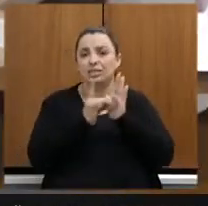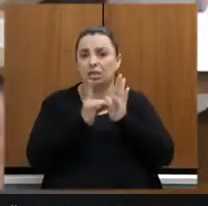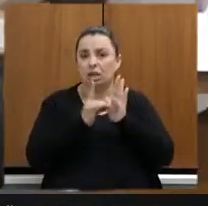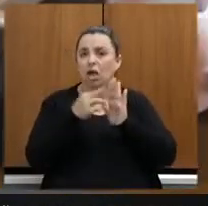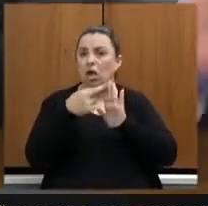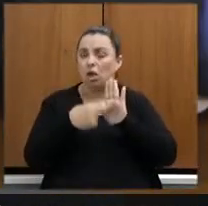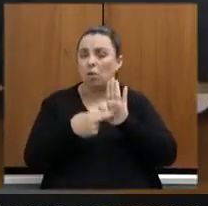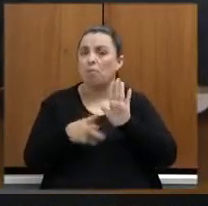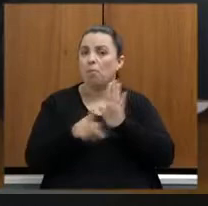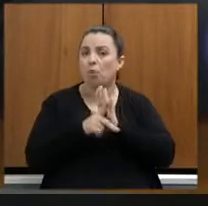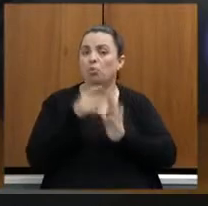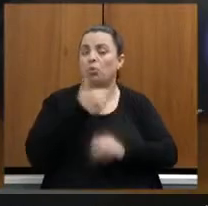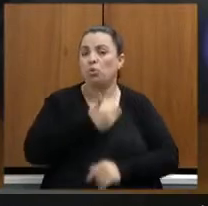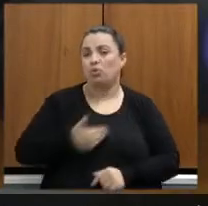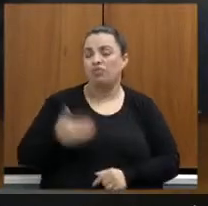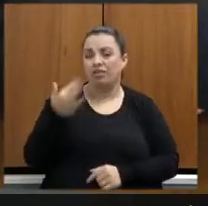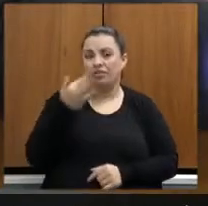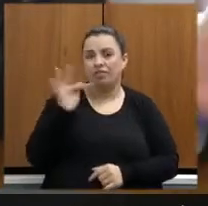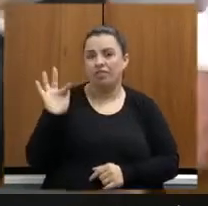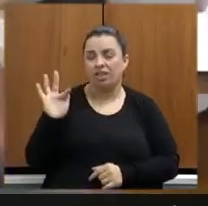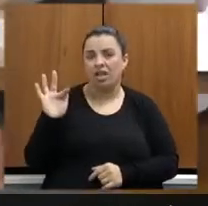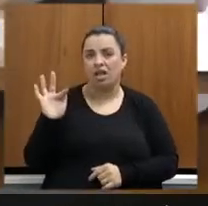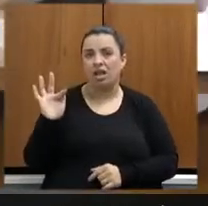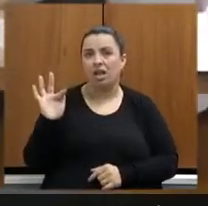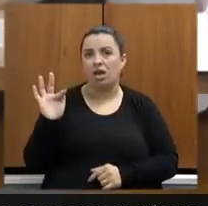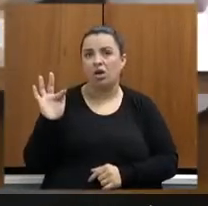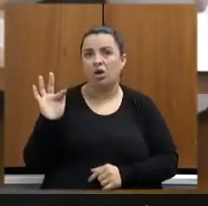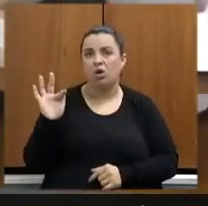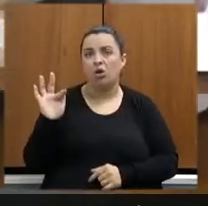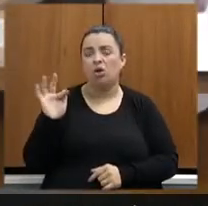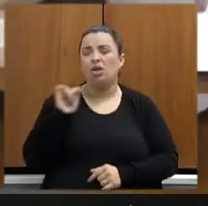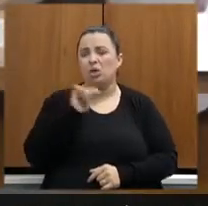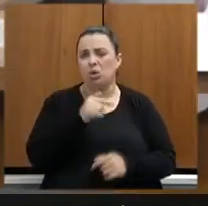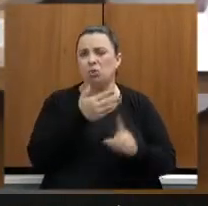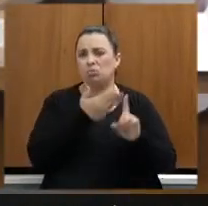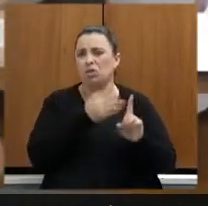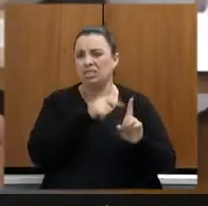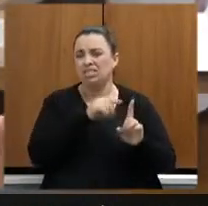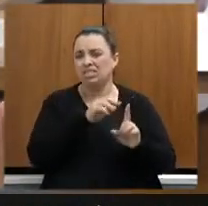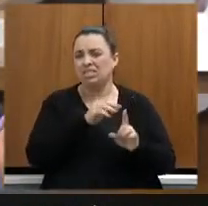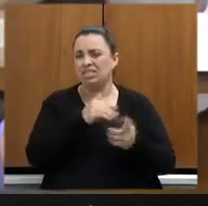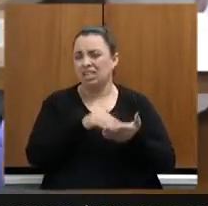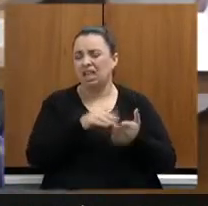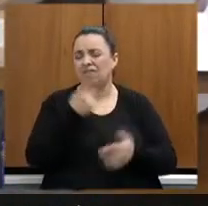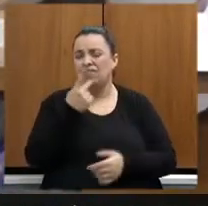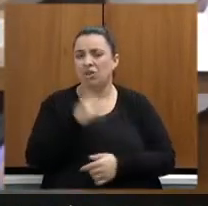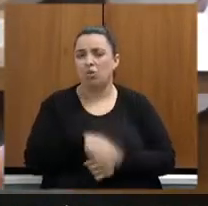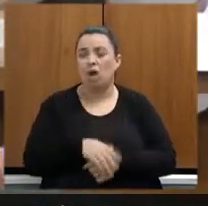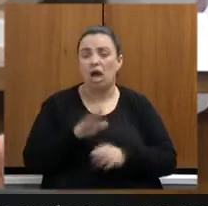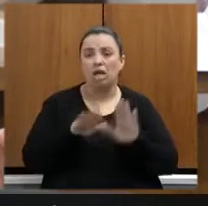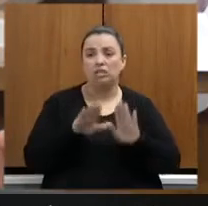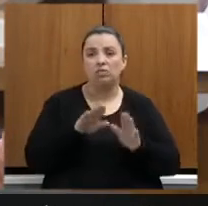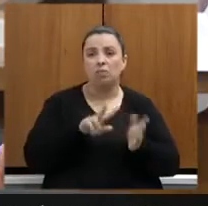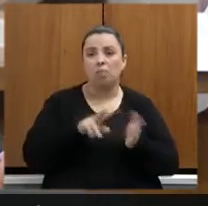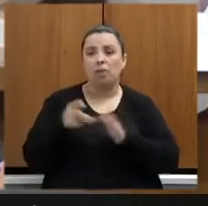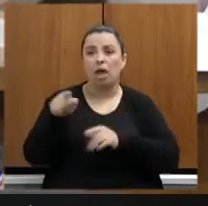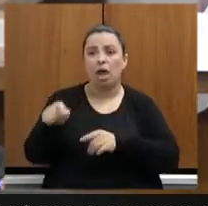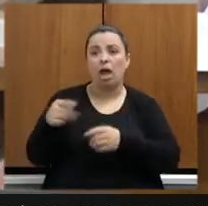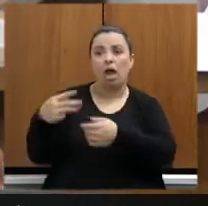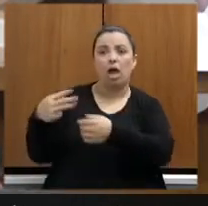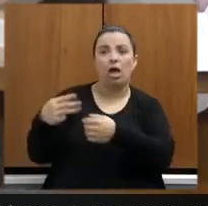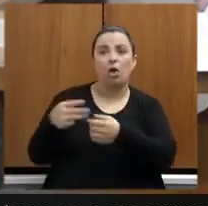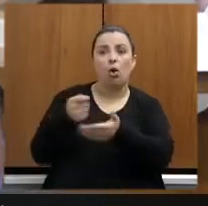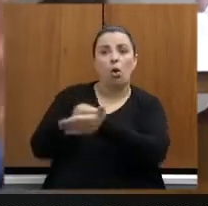guarda até do governo federal e passando em Santana com você já tá falou os municípios Às vezes o próximo município